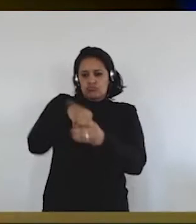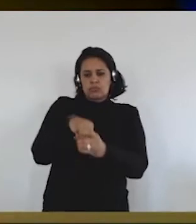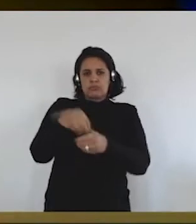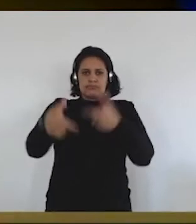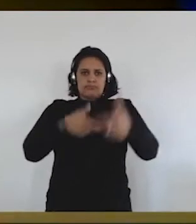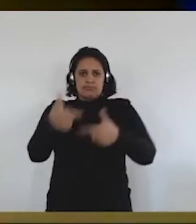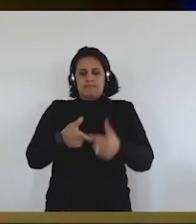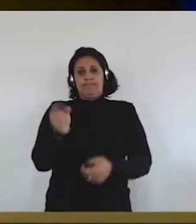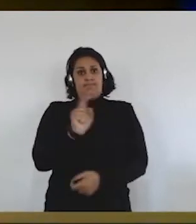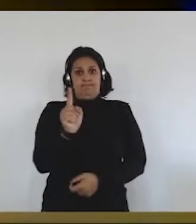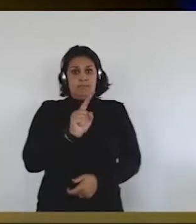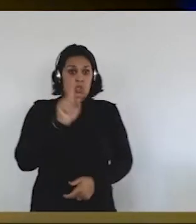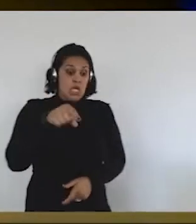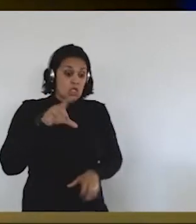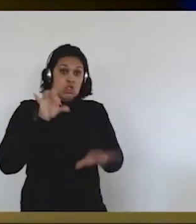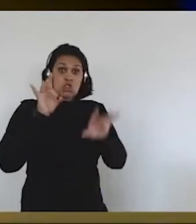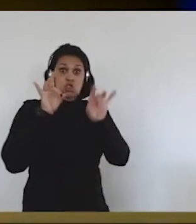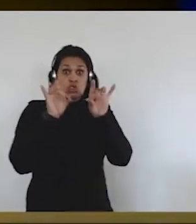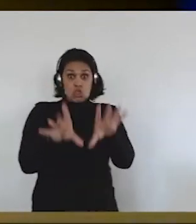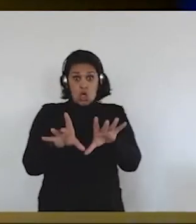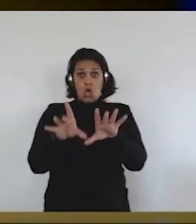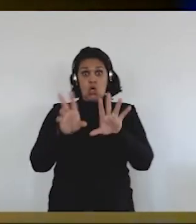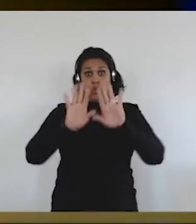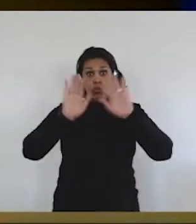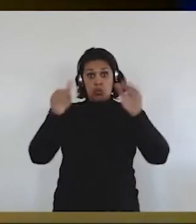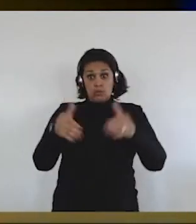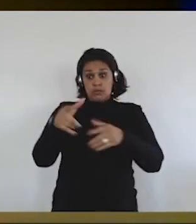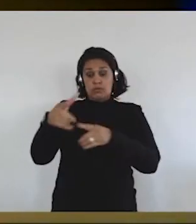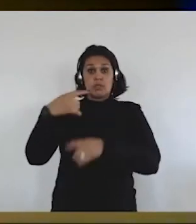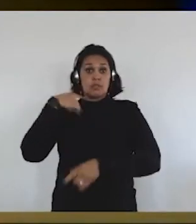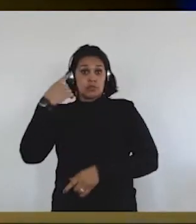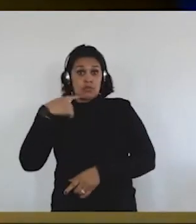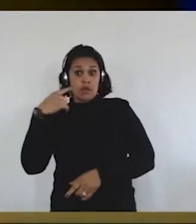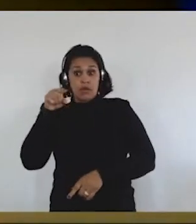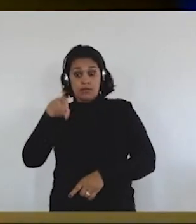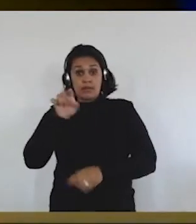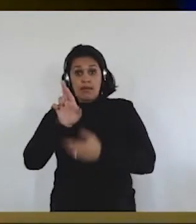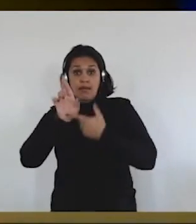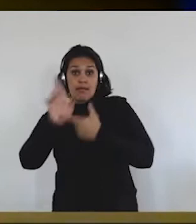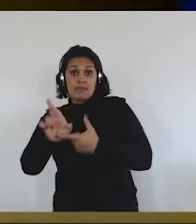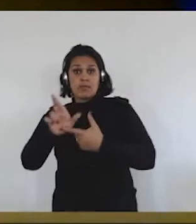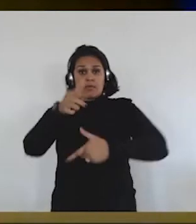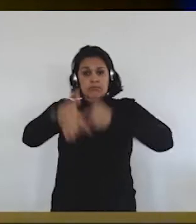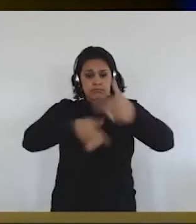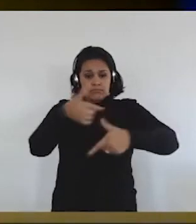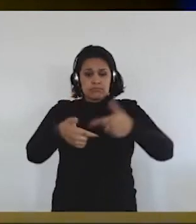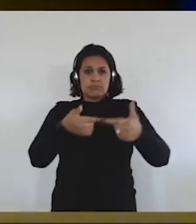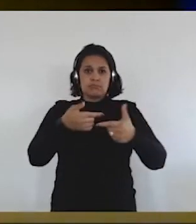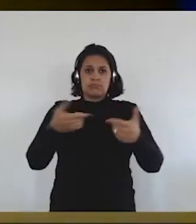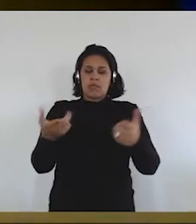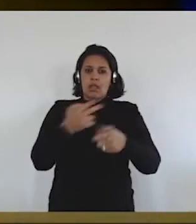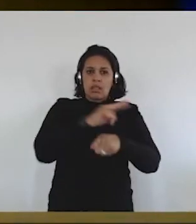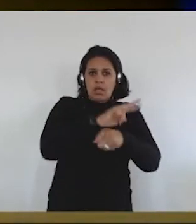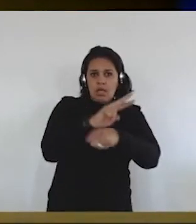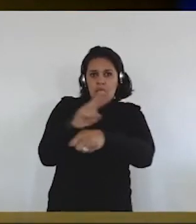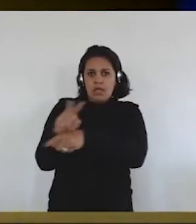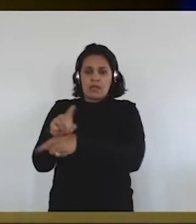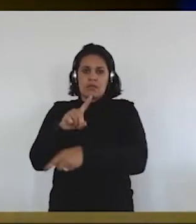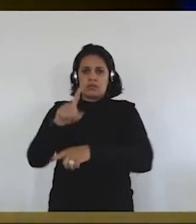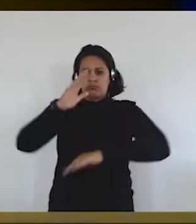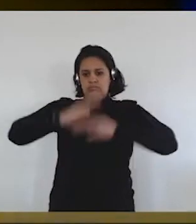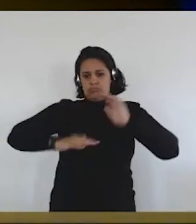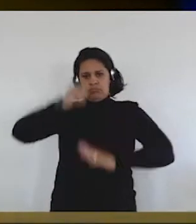aplica apenas aos casos em que o advogado estiver no exercício da profissão, isso é, atuando para o seu cliente e não para